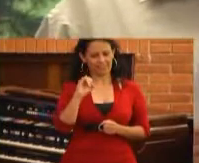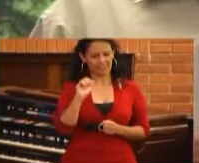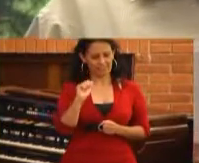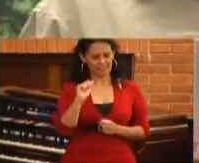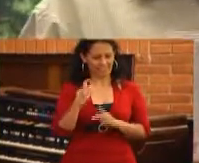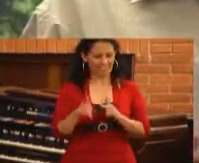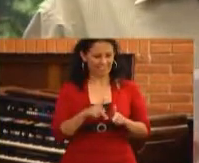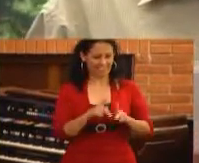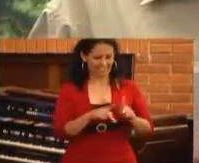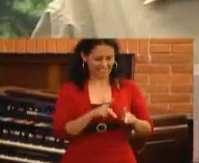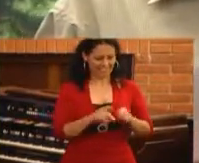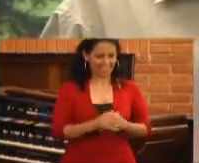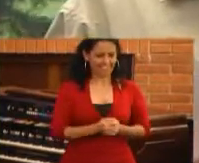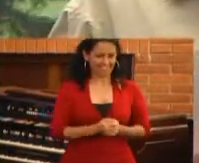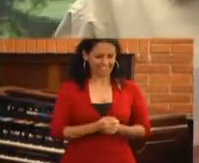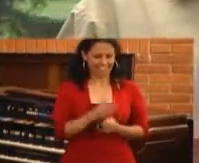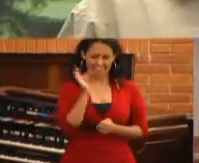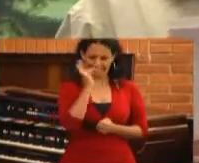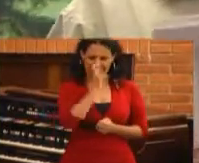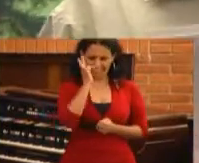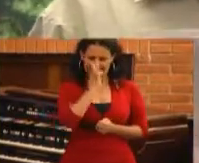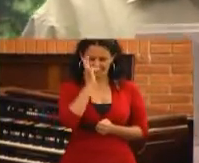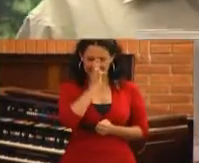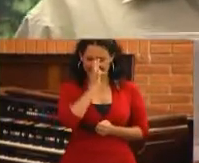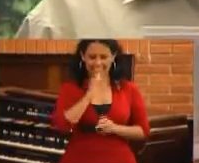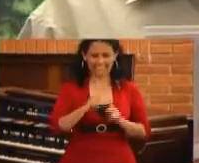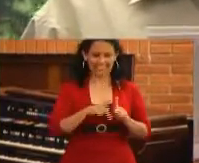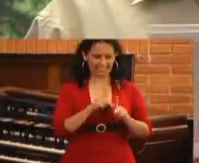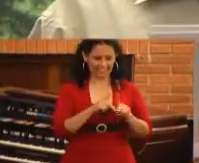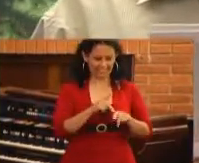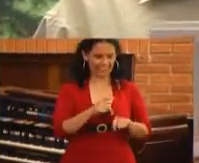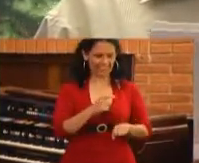um texto da revista